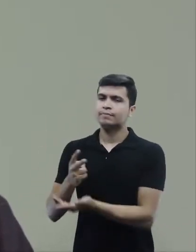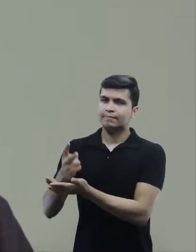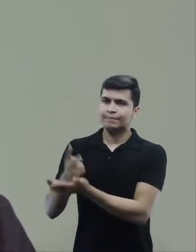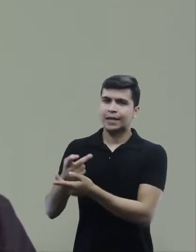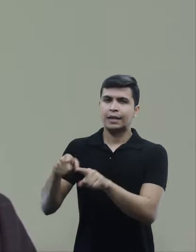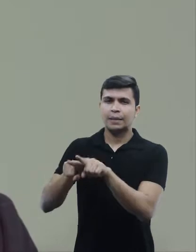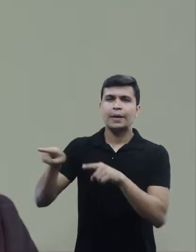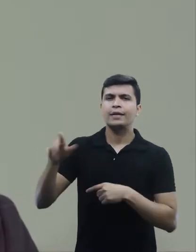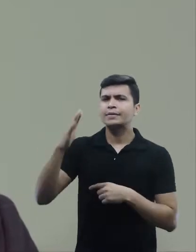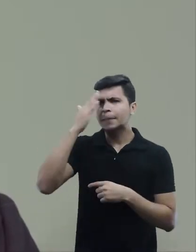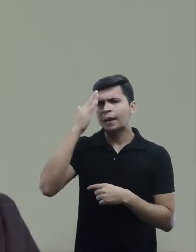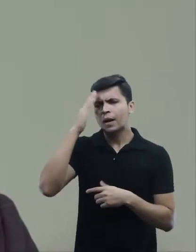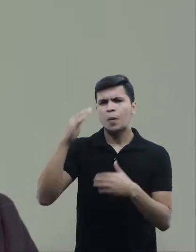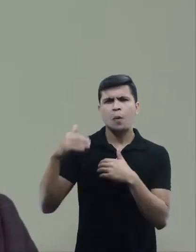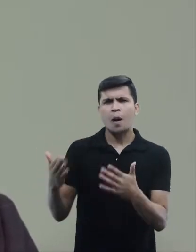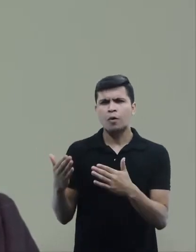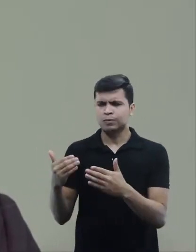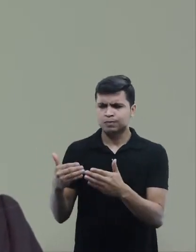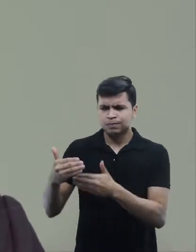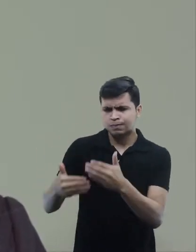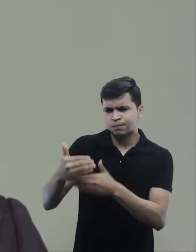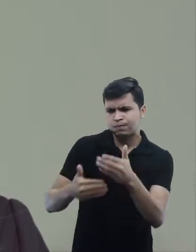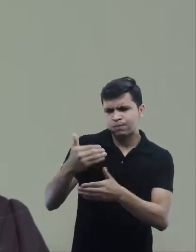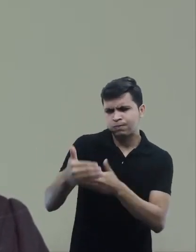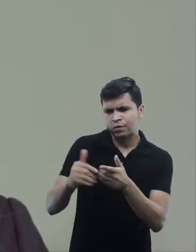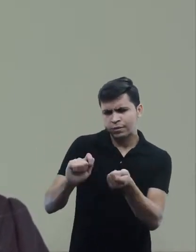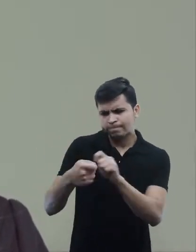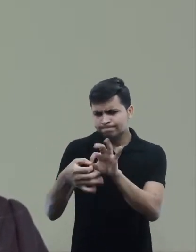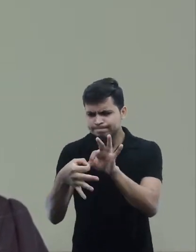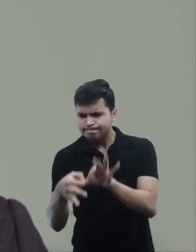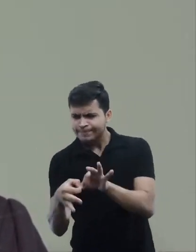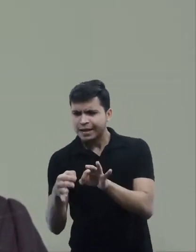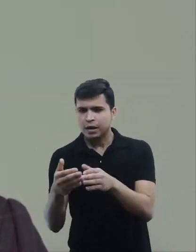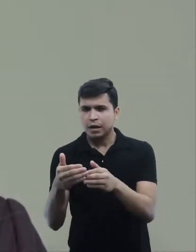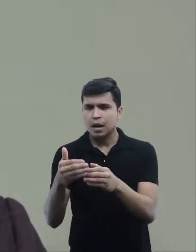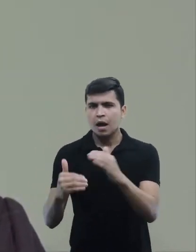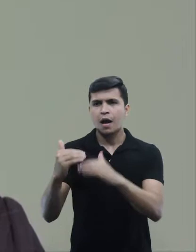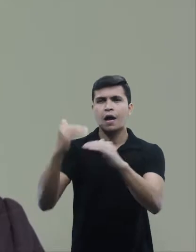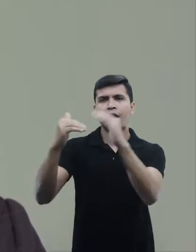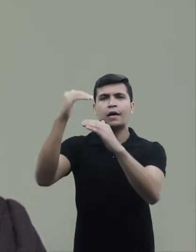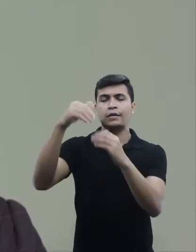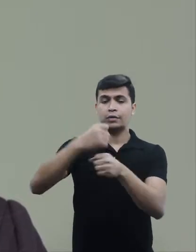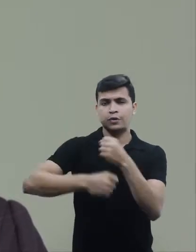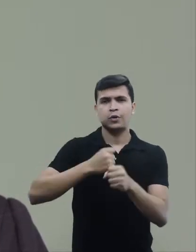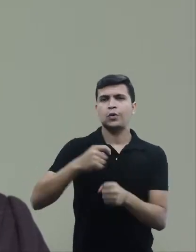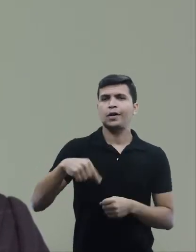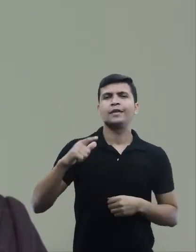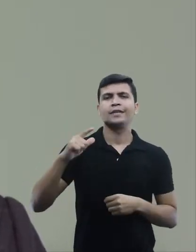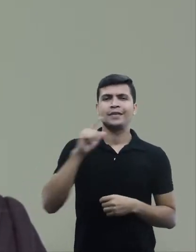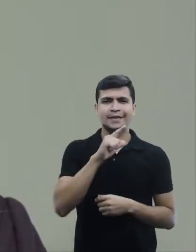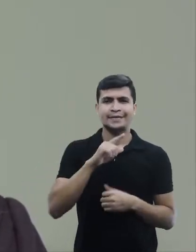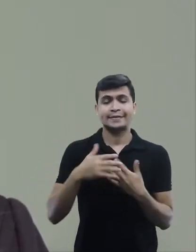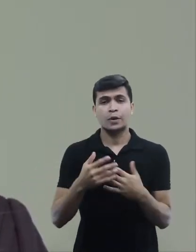de vida, bem como definirá qual trajetória considera adequada para essa progressão ao longo do ano.